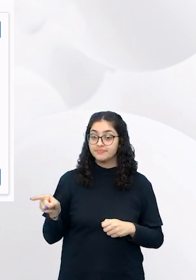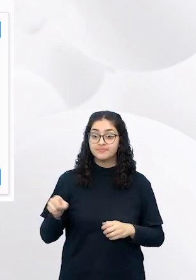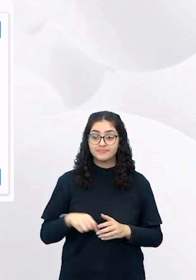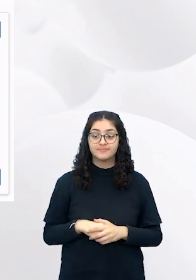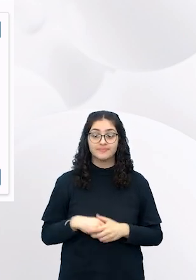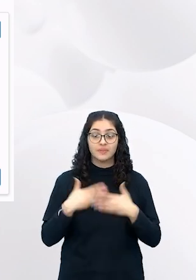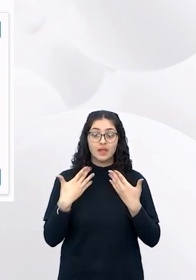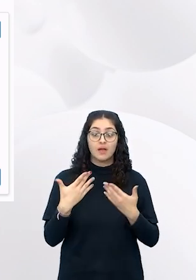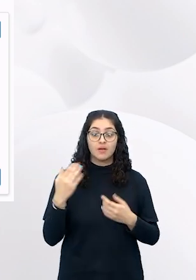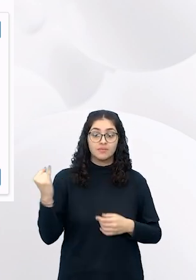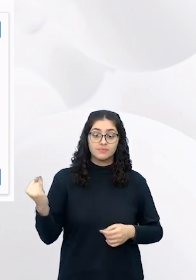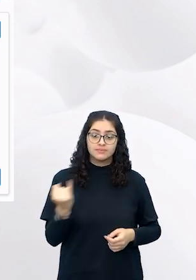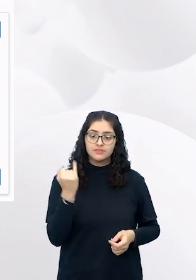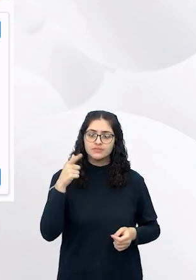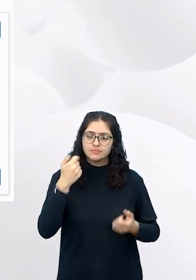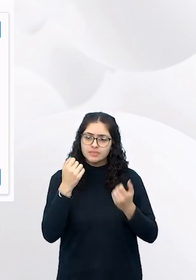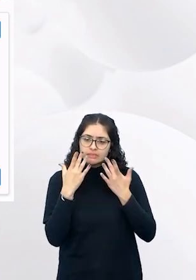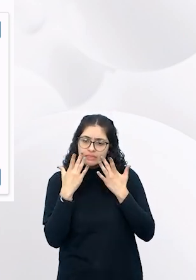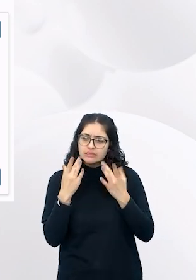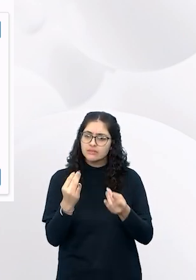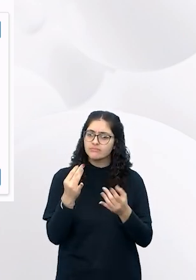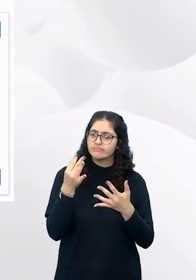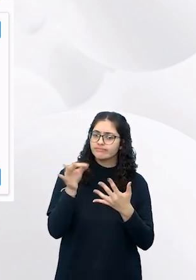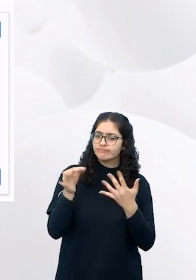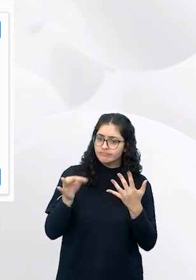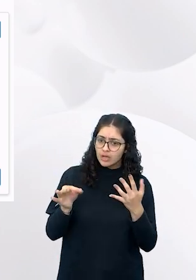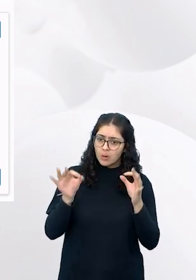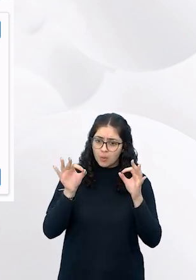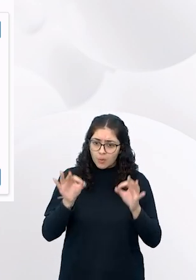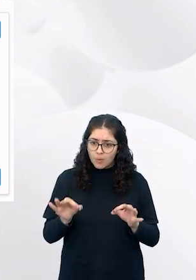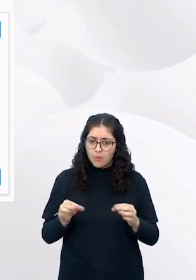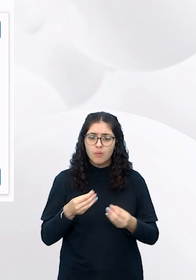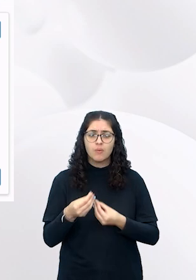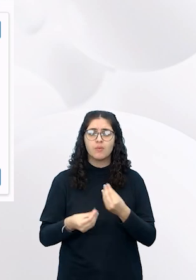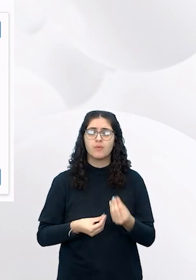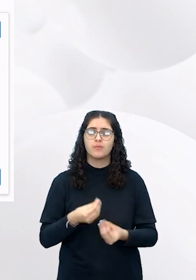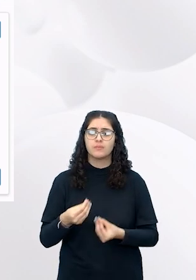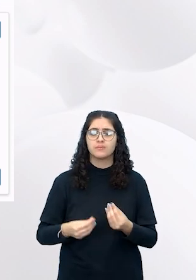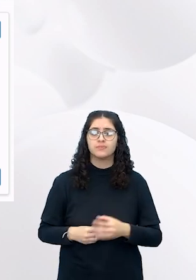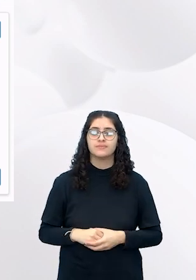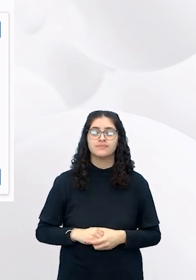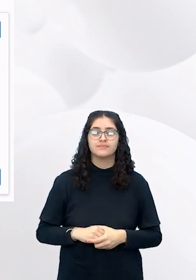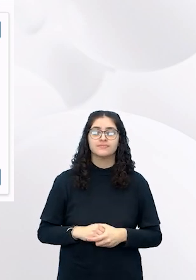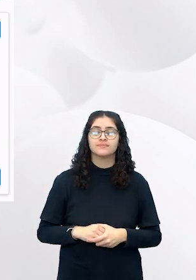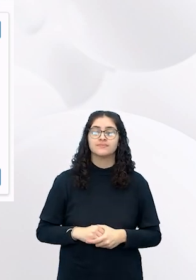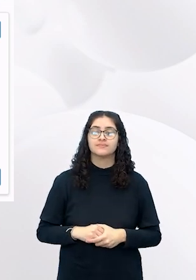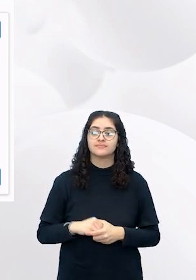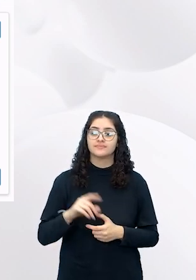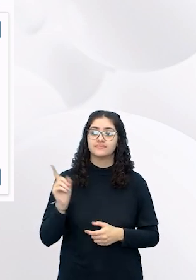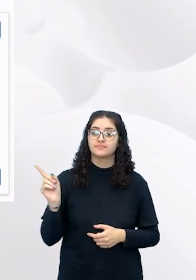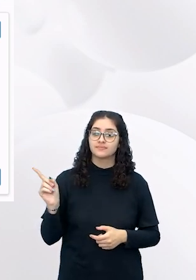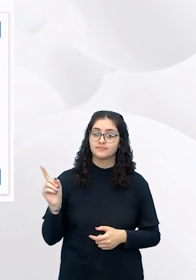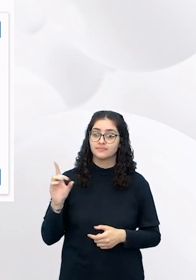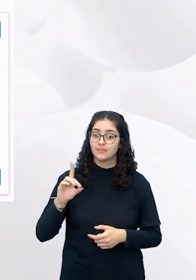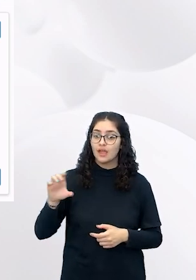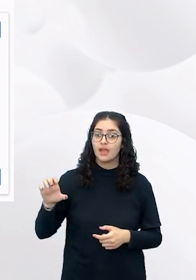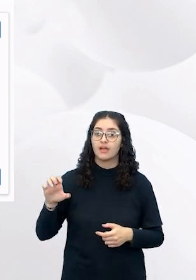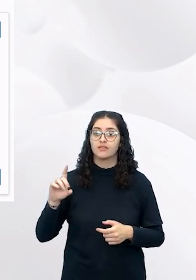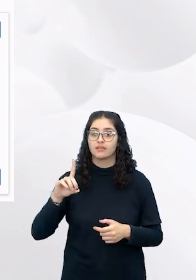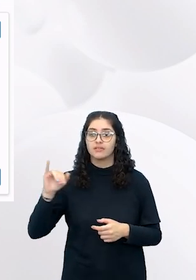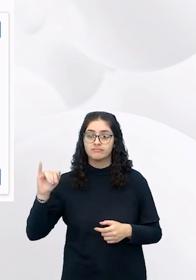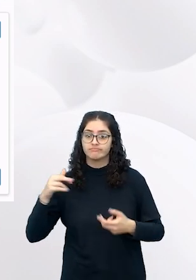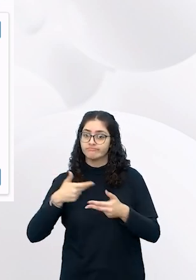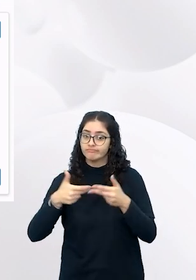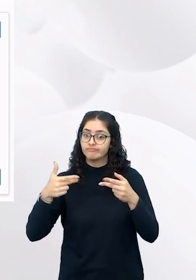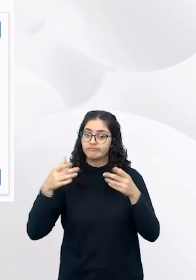Então, é um momento importante de conferência, verificar se está tudo certinho, CPF, RG, o seu DI.